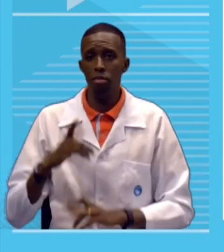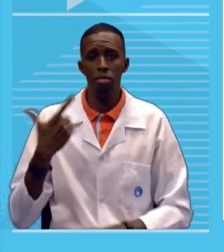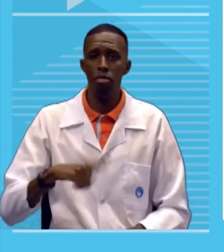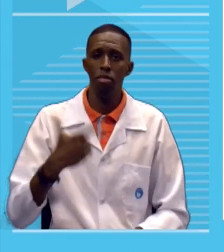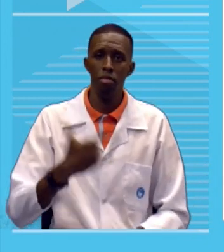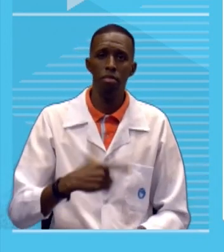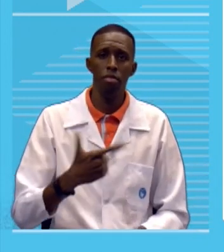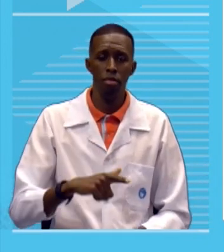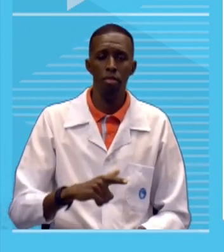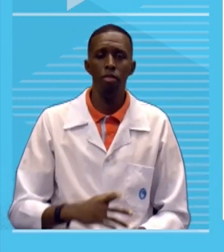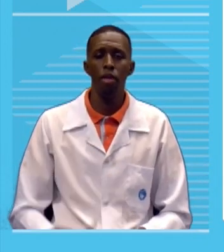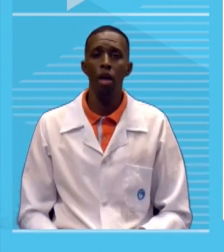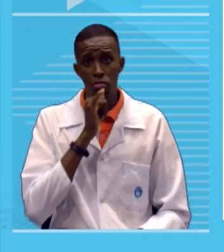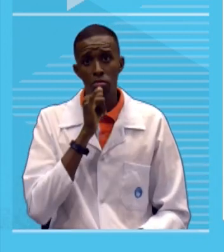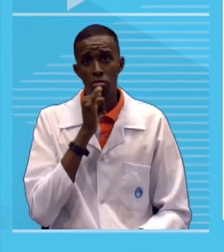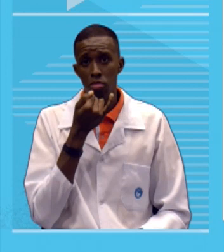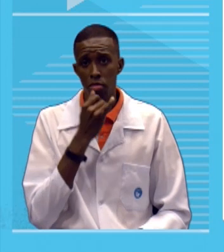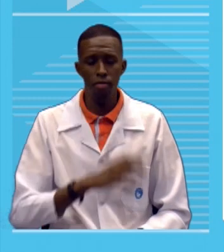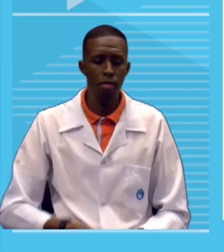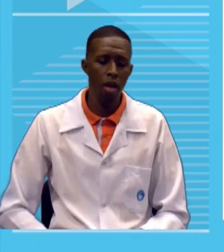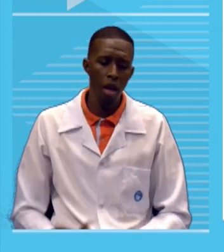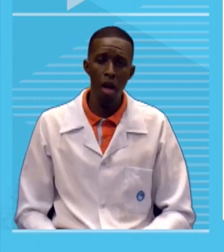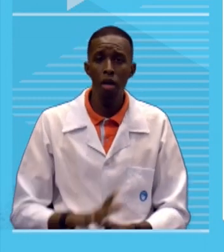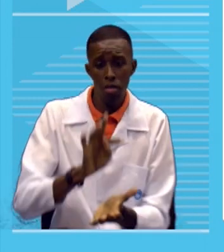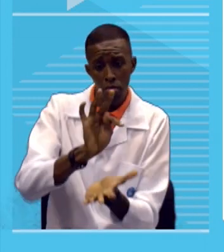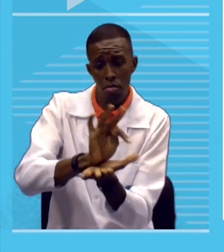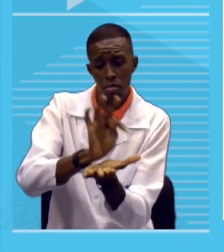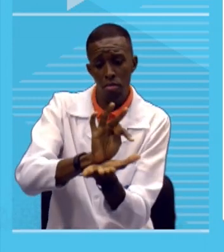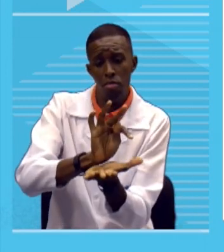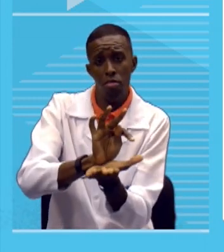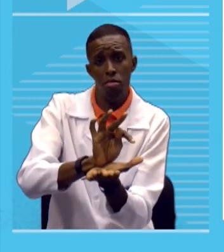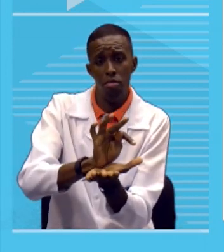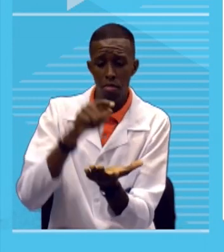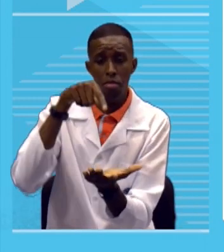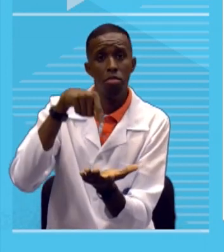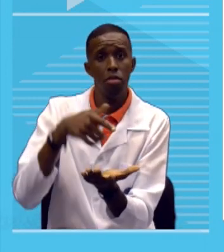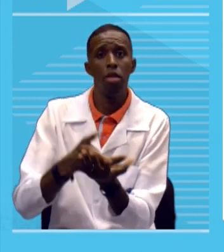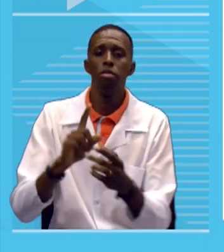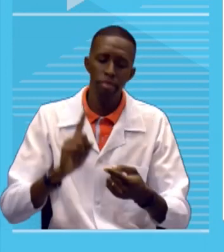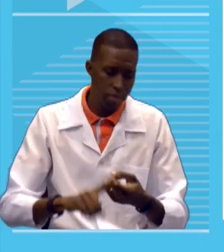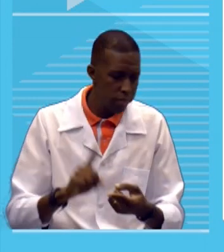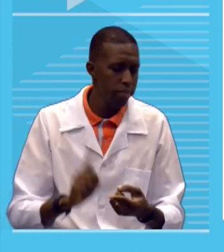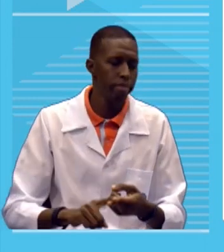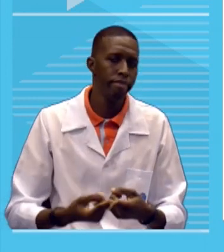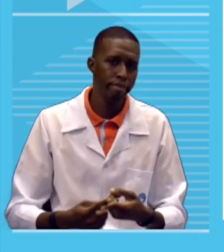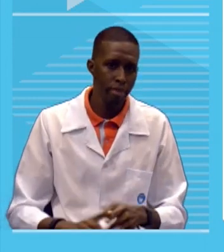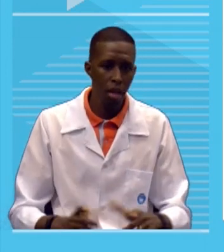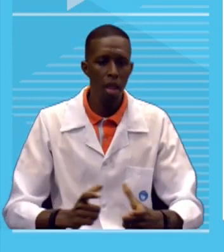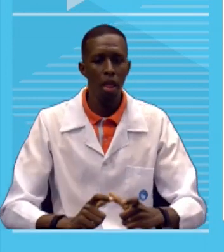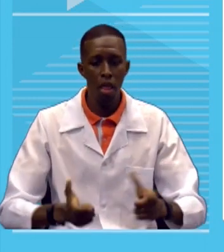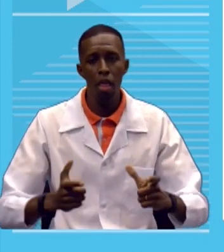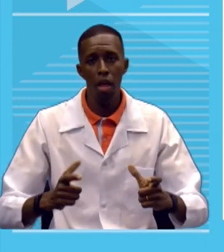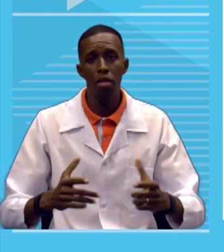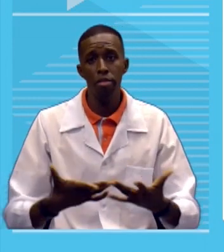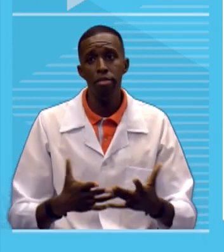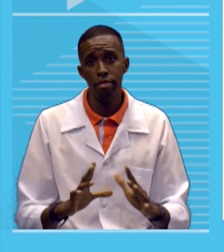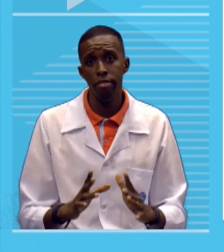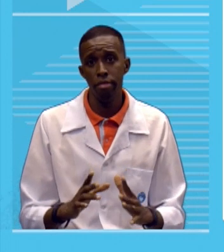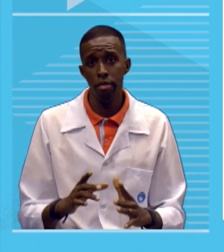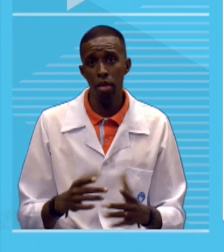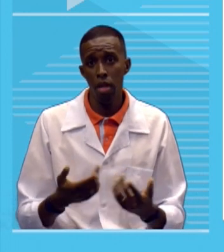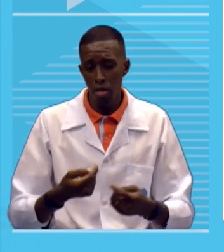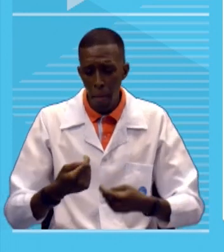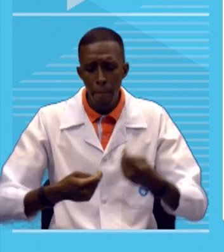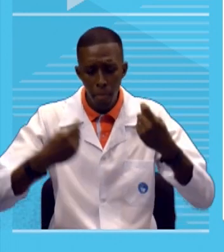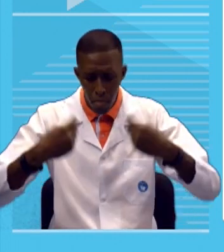grande quantidade de pessoas. Então, a mesma coisa aconteceu com essas cidades no Sudeste, né, que recebia uma